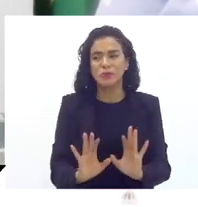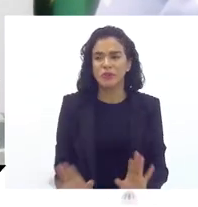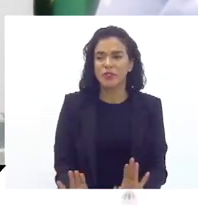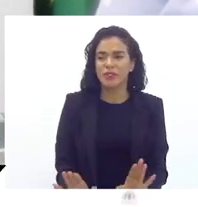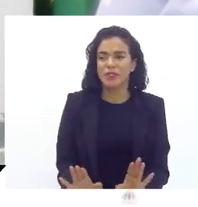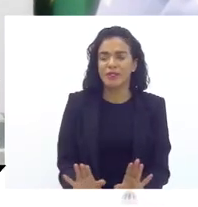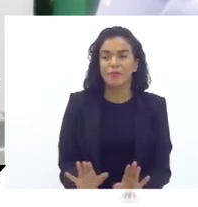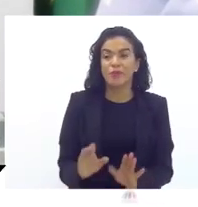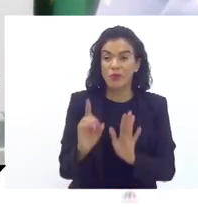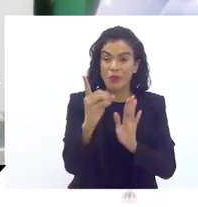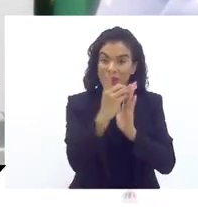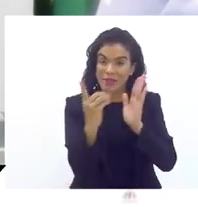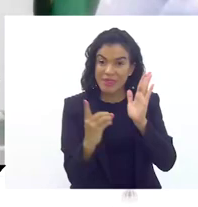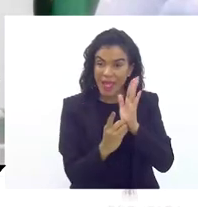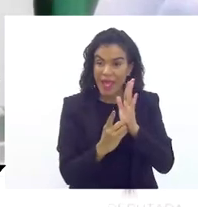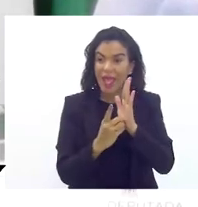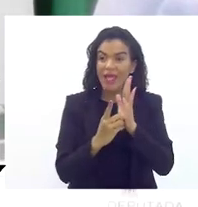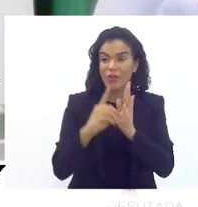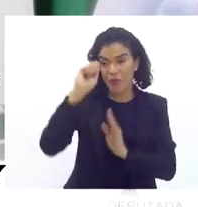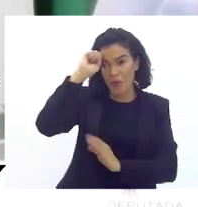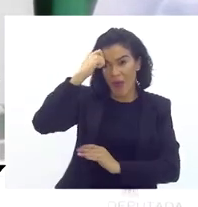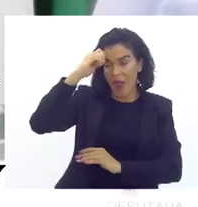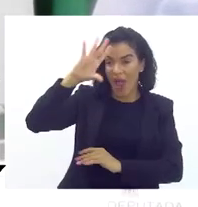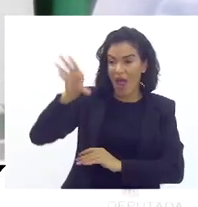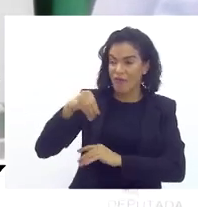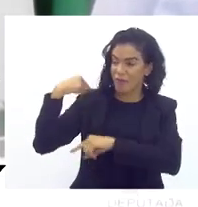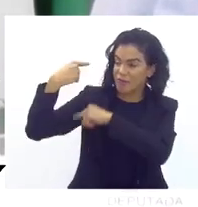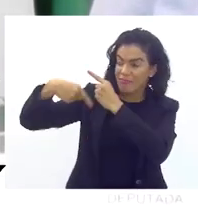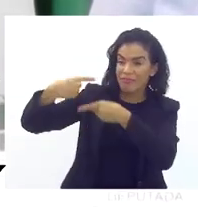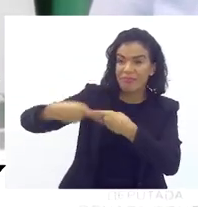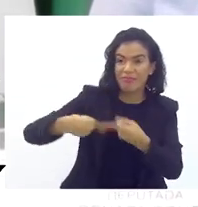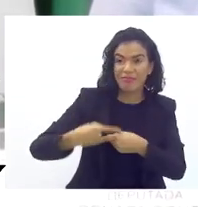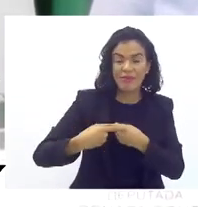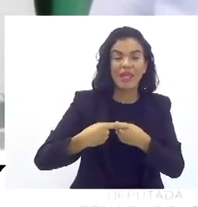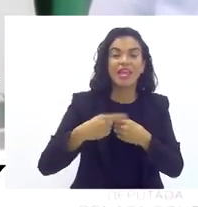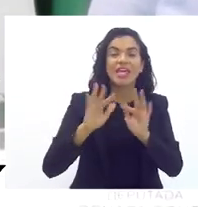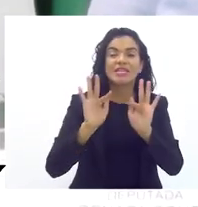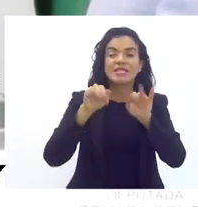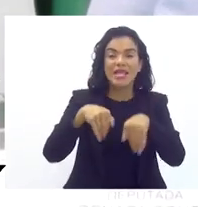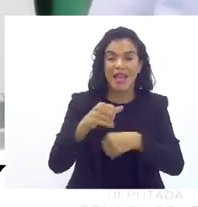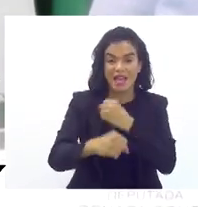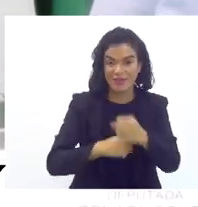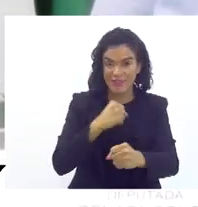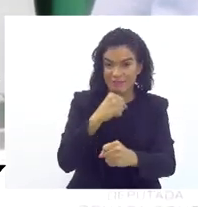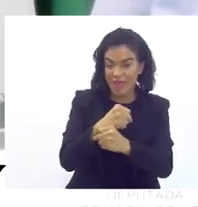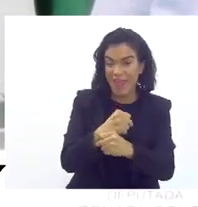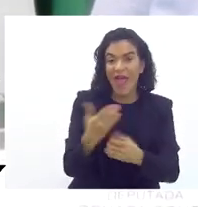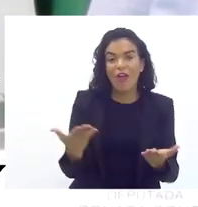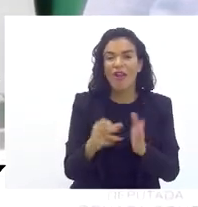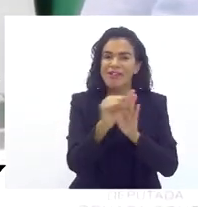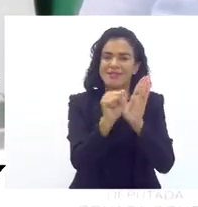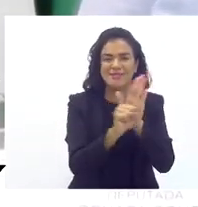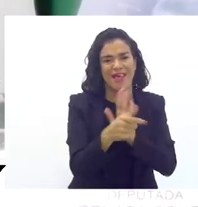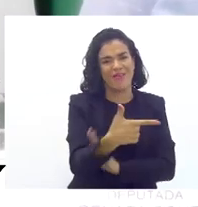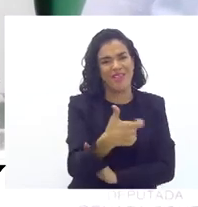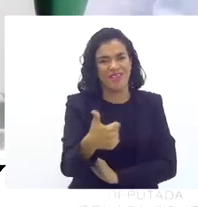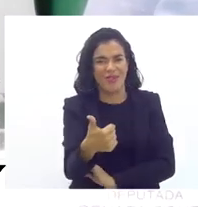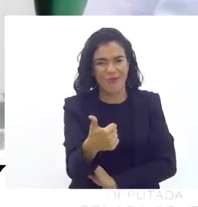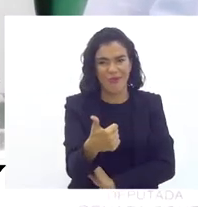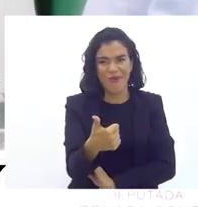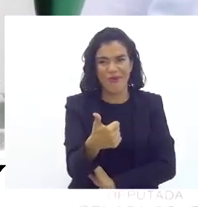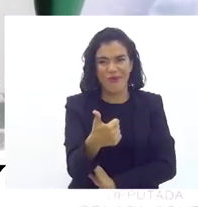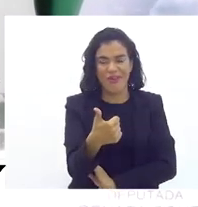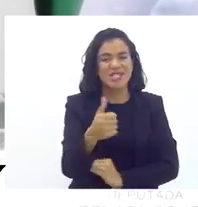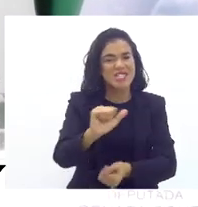Na década do afrodescendente Instituto pela ONU que termina ano que vem nós estamos no século 21 depois de